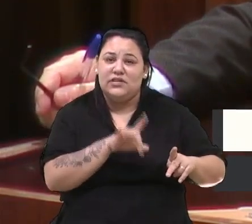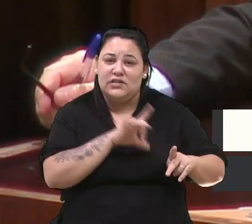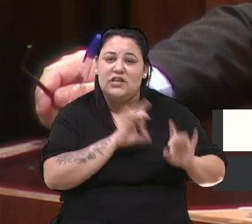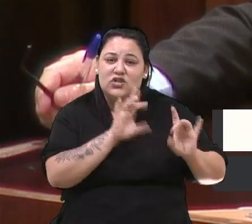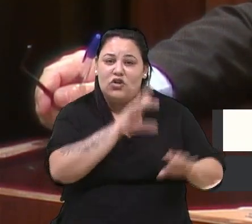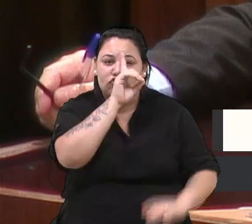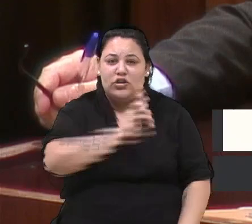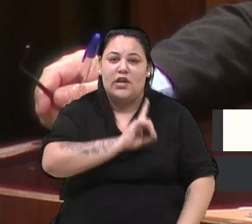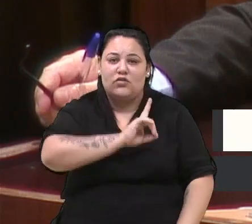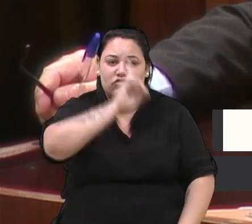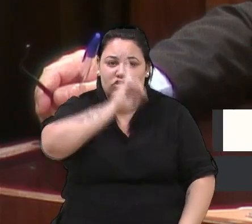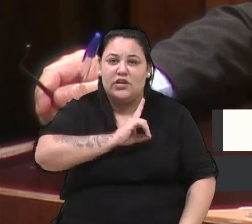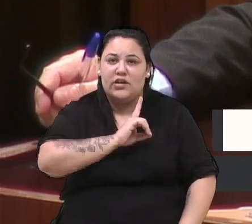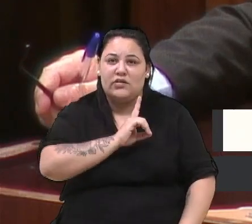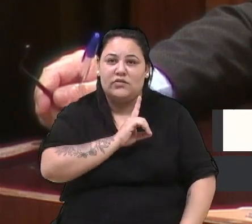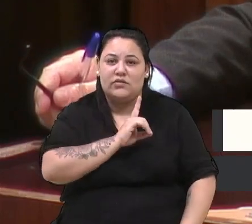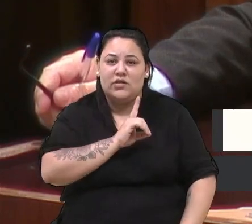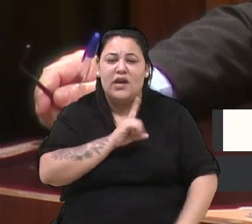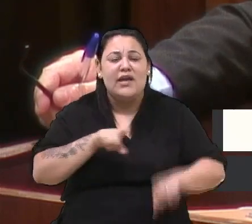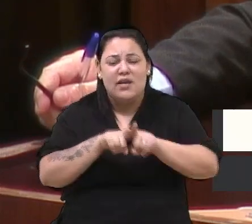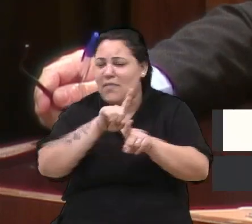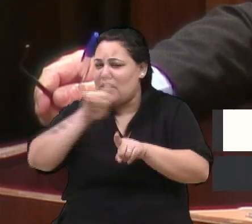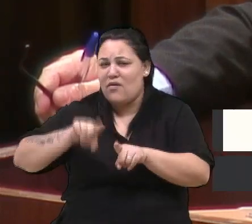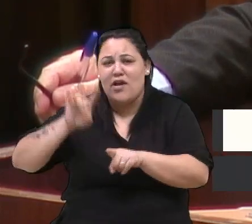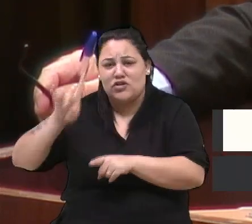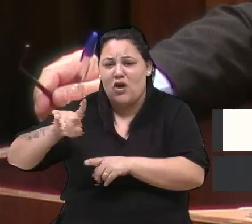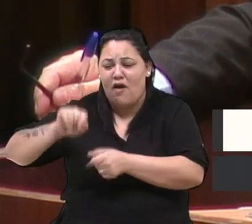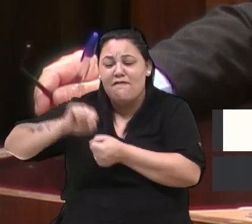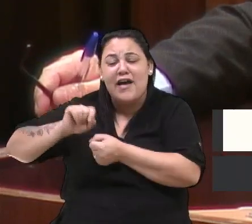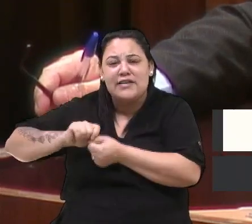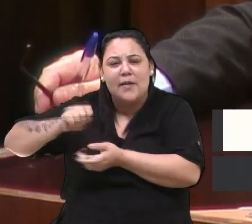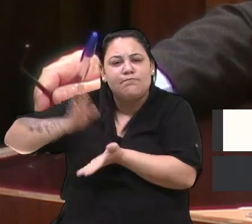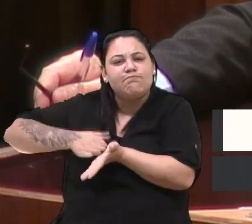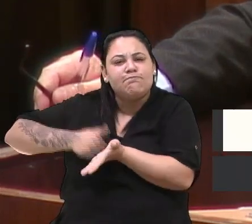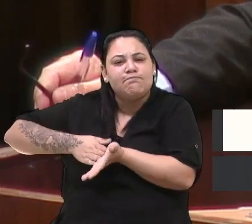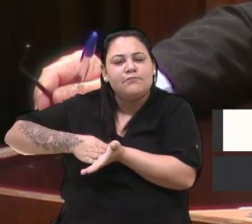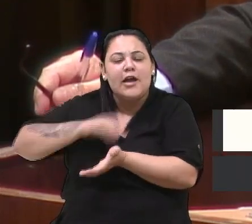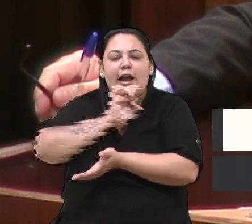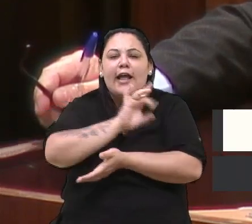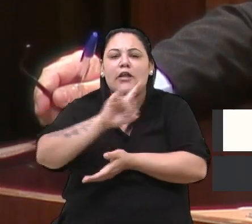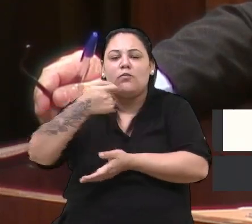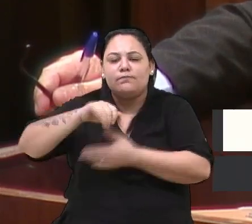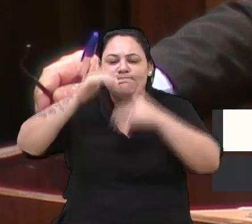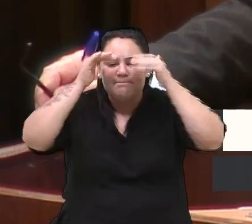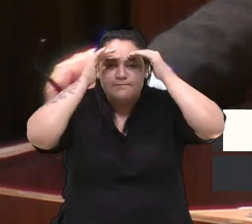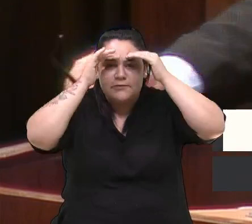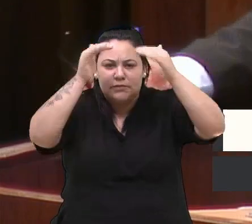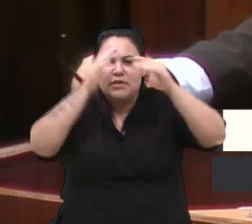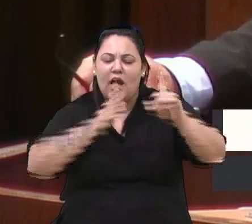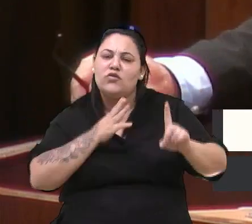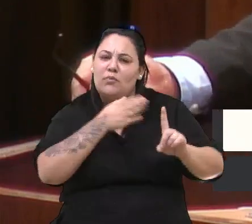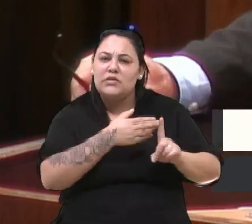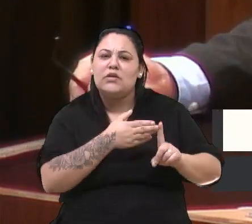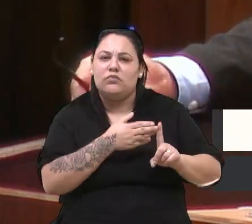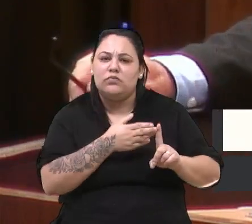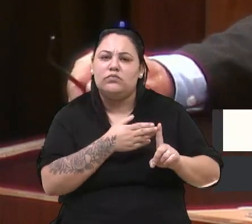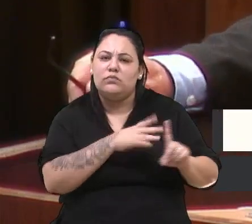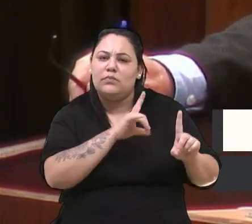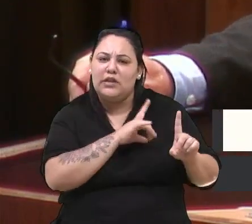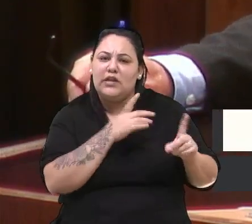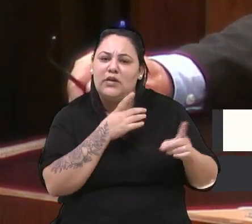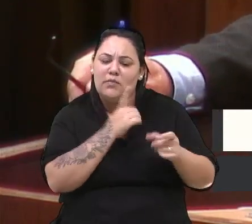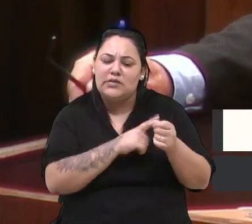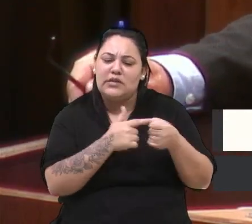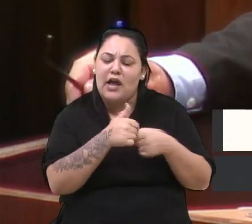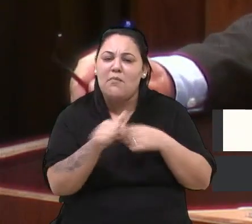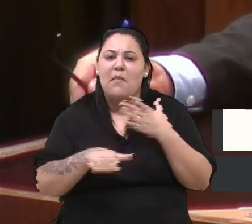direito e também não só dever. Cada um tem que cumprir com a sua missão para termos uma cidade